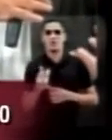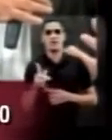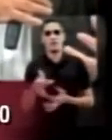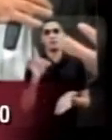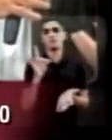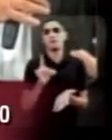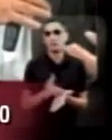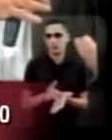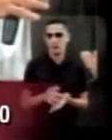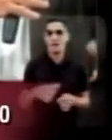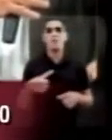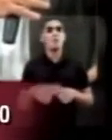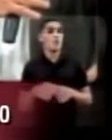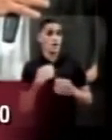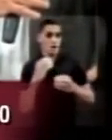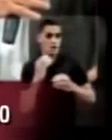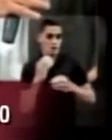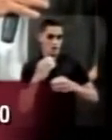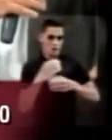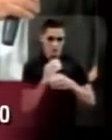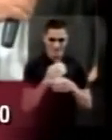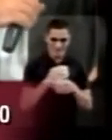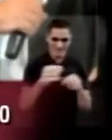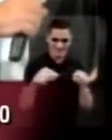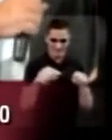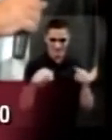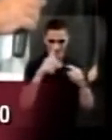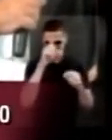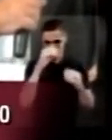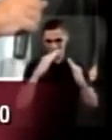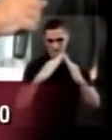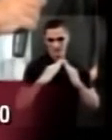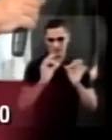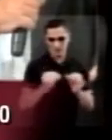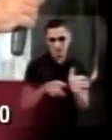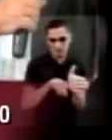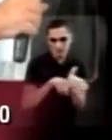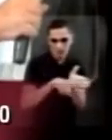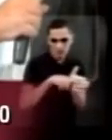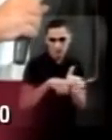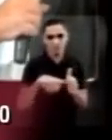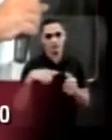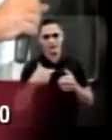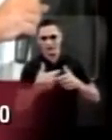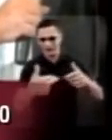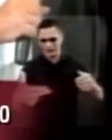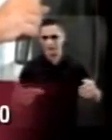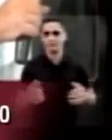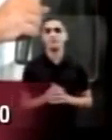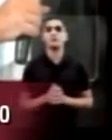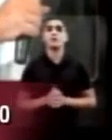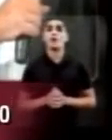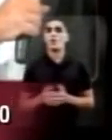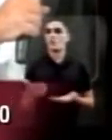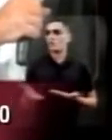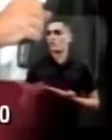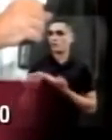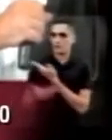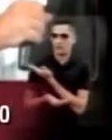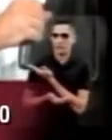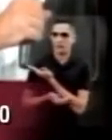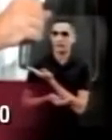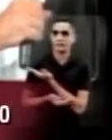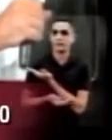têm tido fôlego para fazer quase que imediatamente esses exames. No próximo slide,